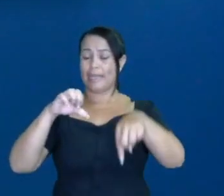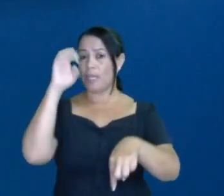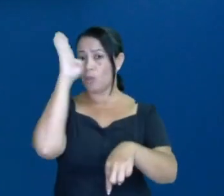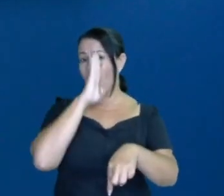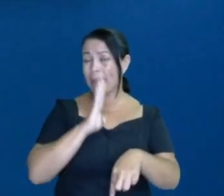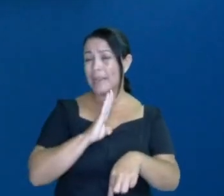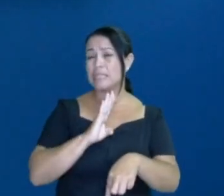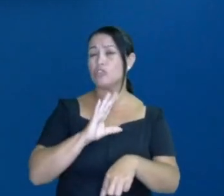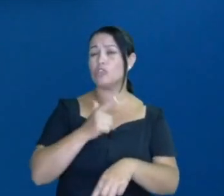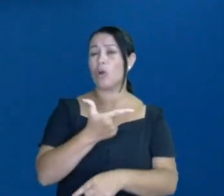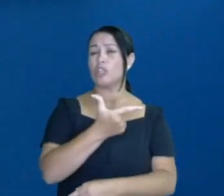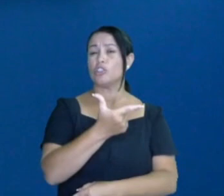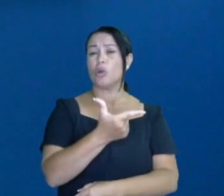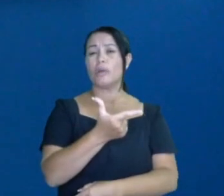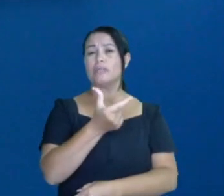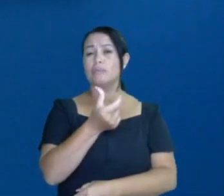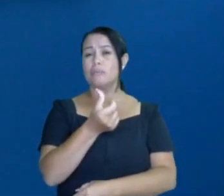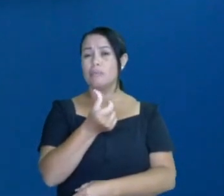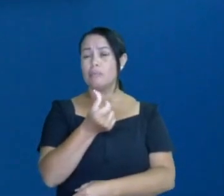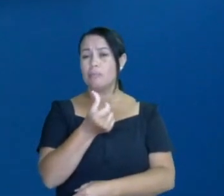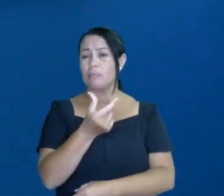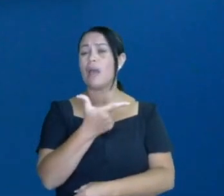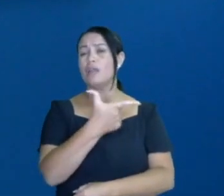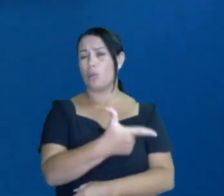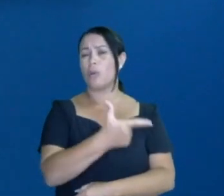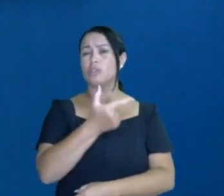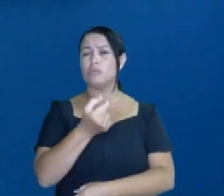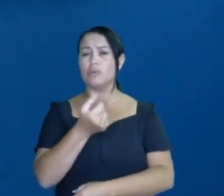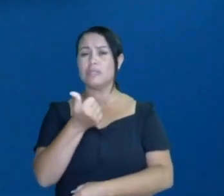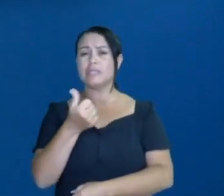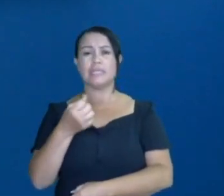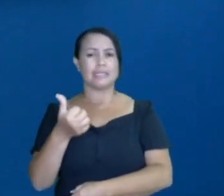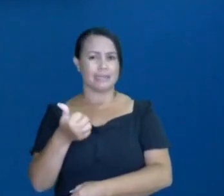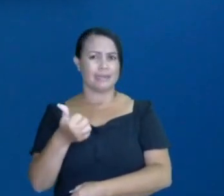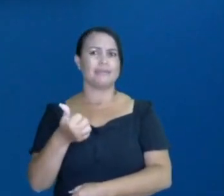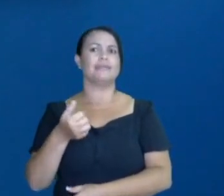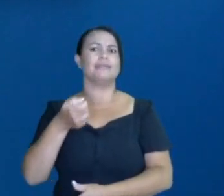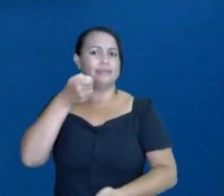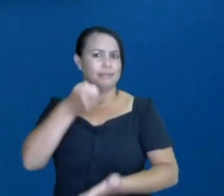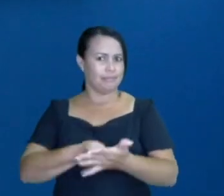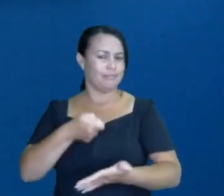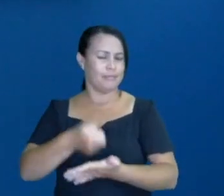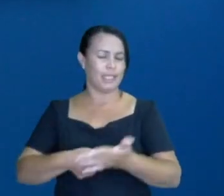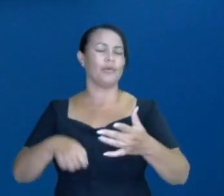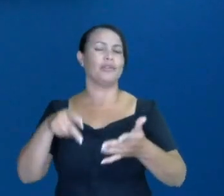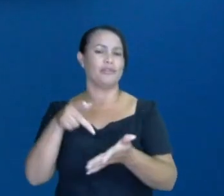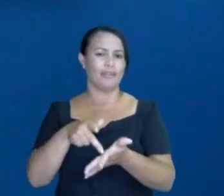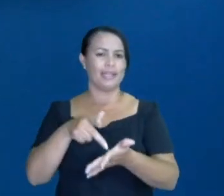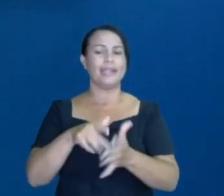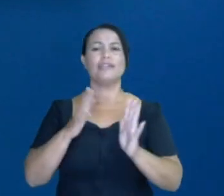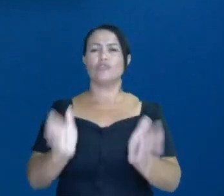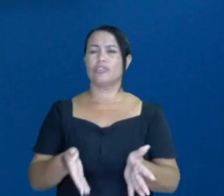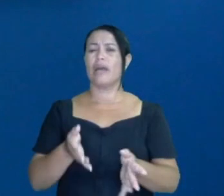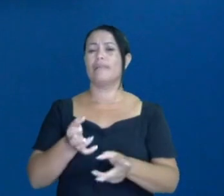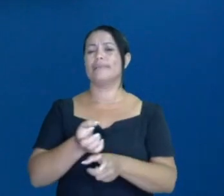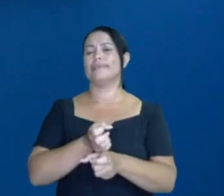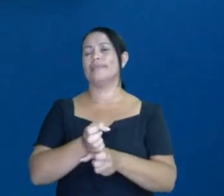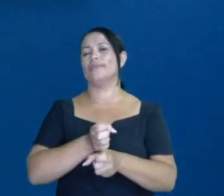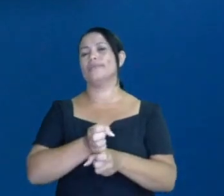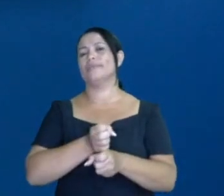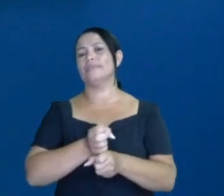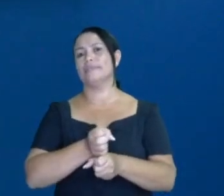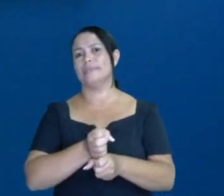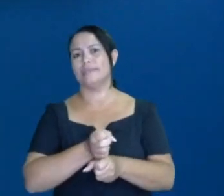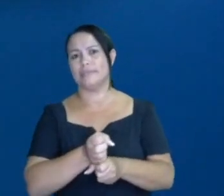Brasil, somente em 2016, que ela foi obrigatória. Então veja, gente, que já passaram muitos